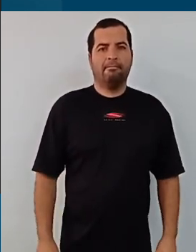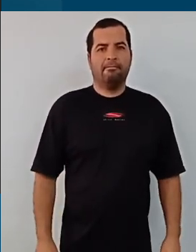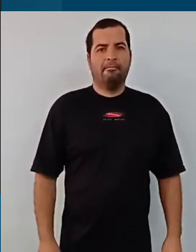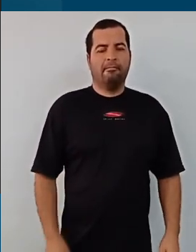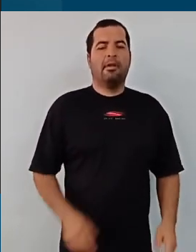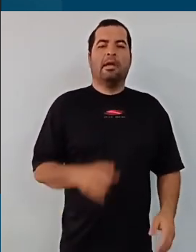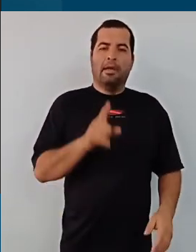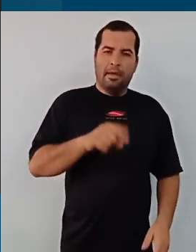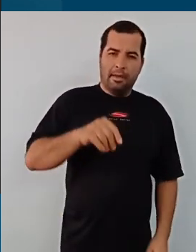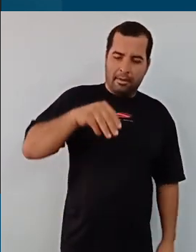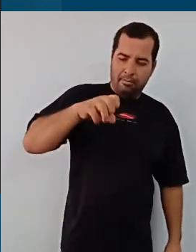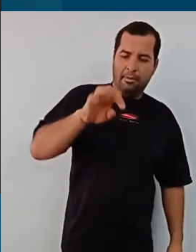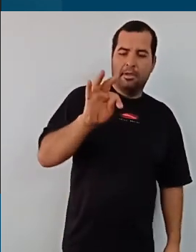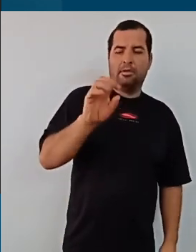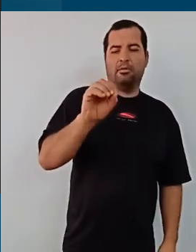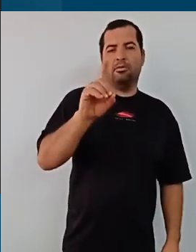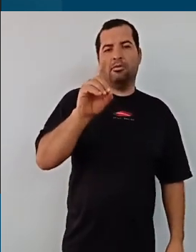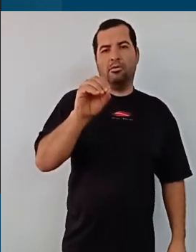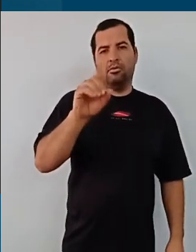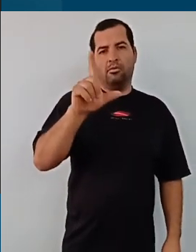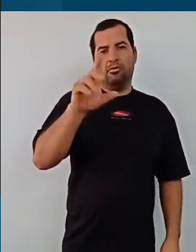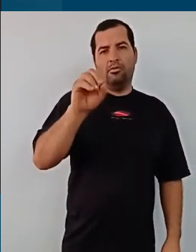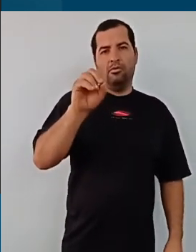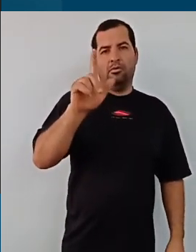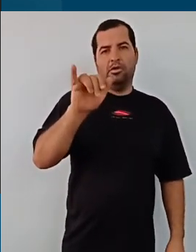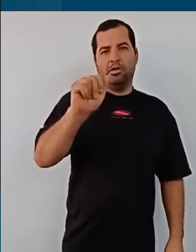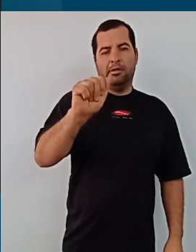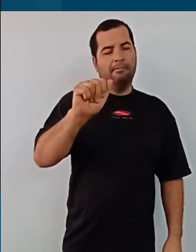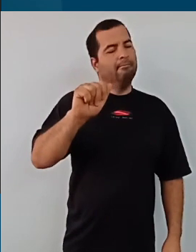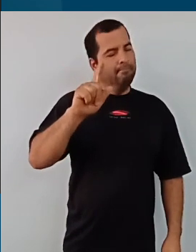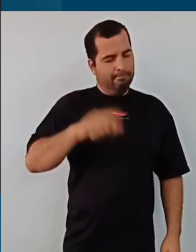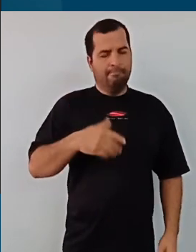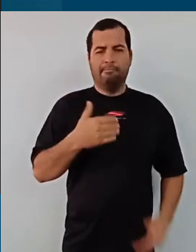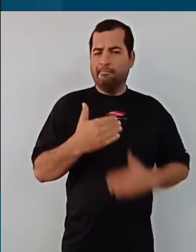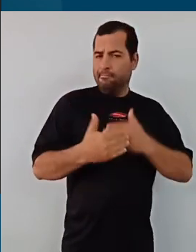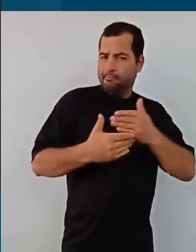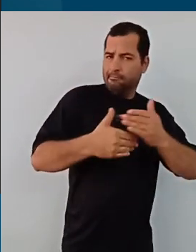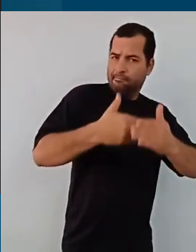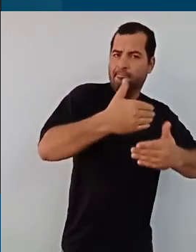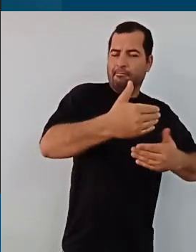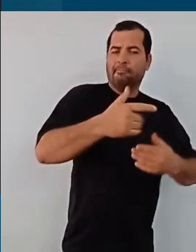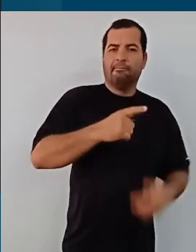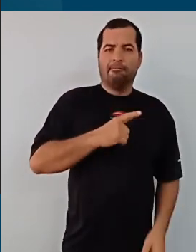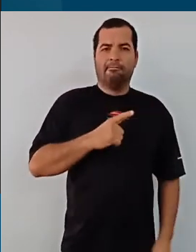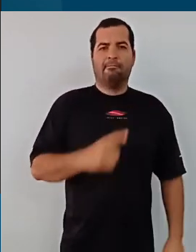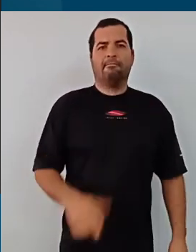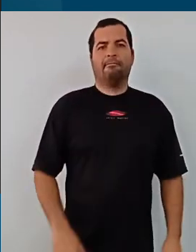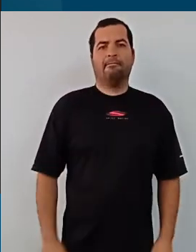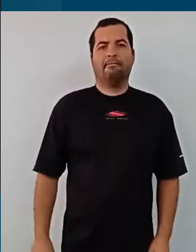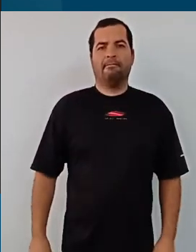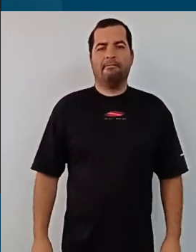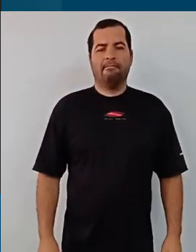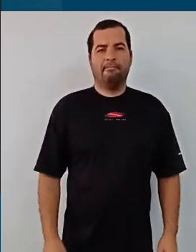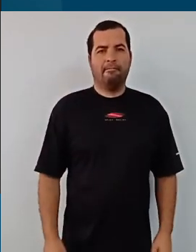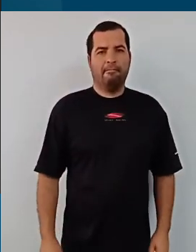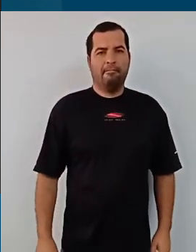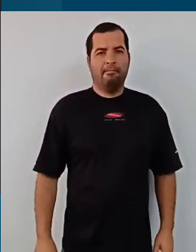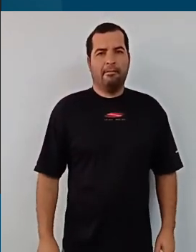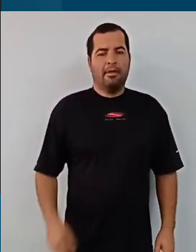as metodologias ativas. As metodologias ativas nada mais são do